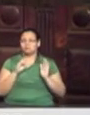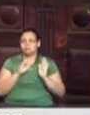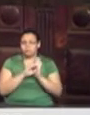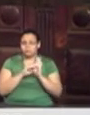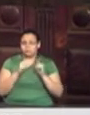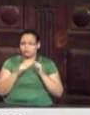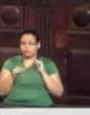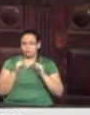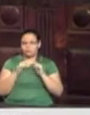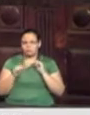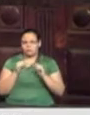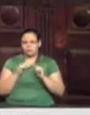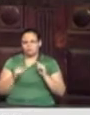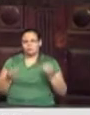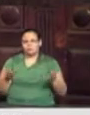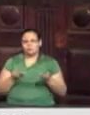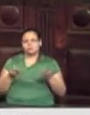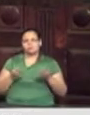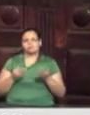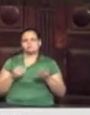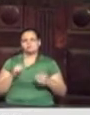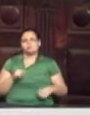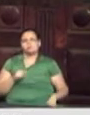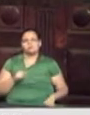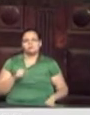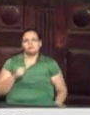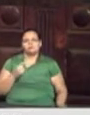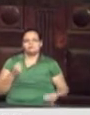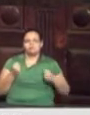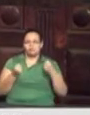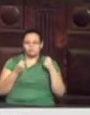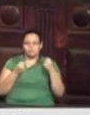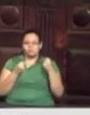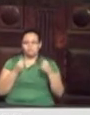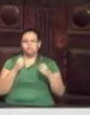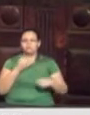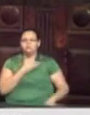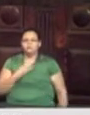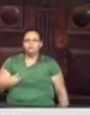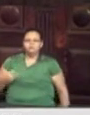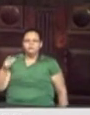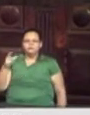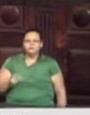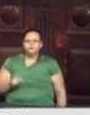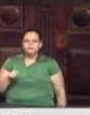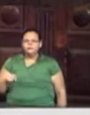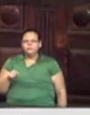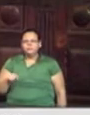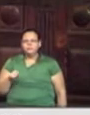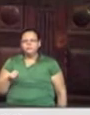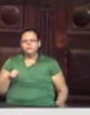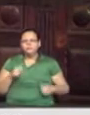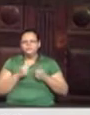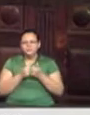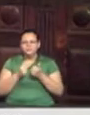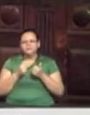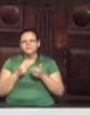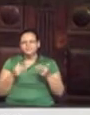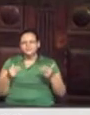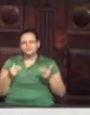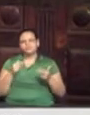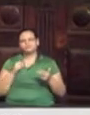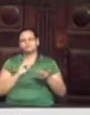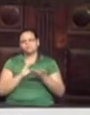Quando passa a ser gerida pelo Poder Executivo, através do Fundo Estadual de Transporte, aí ele